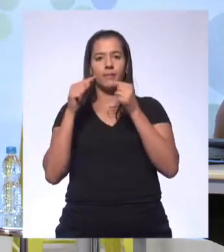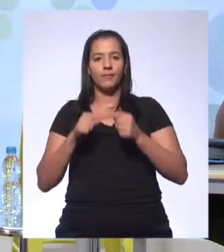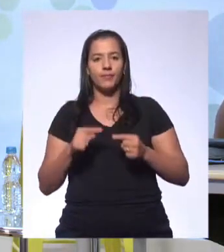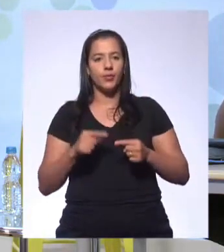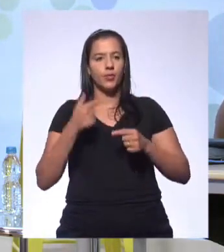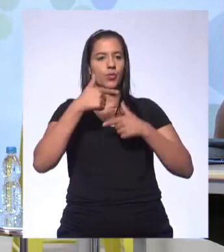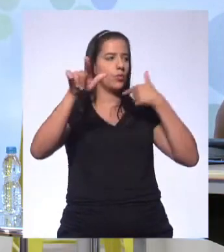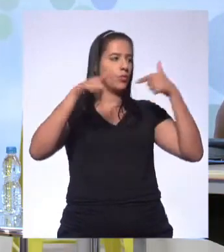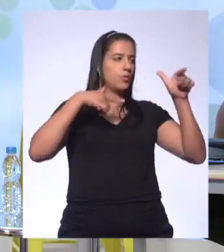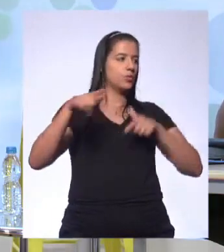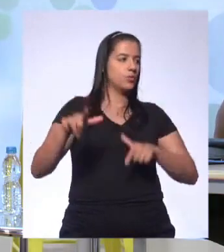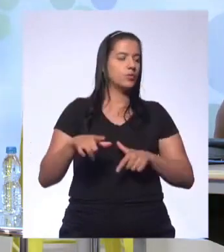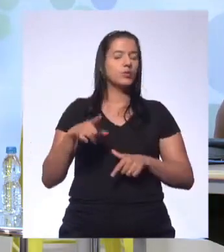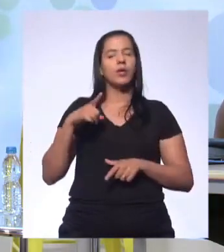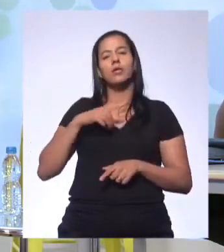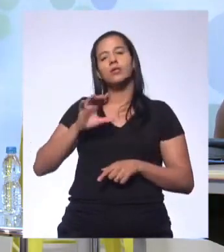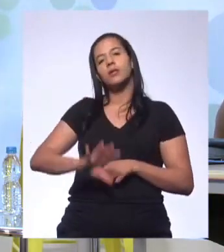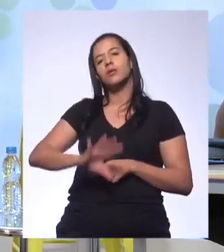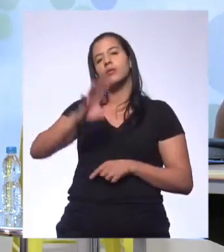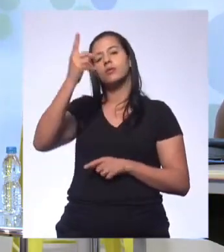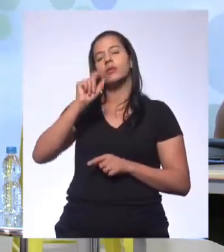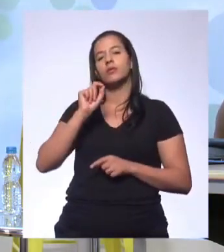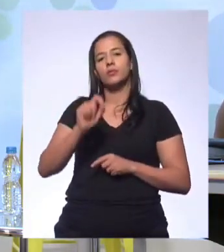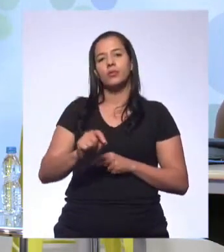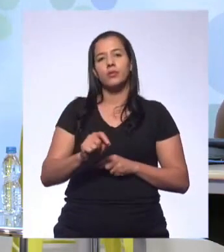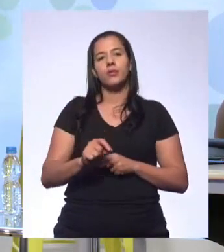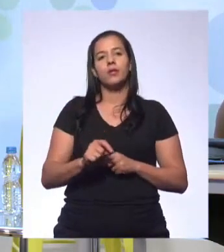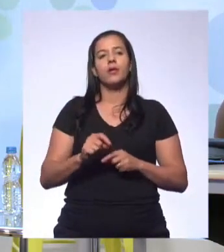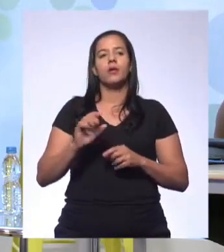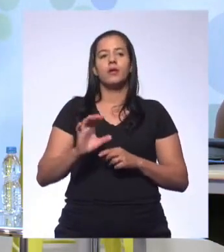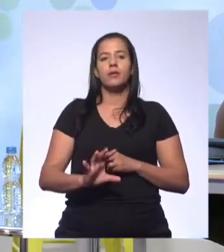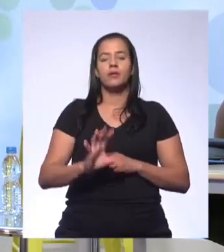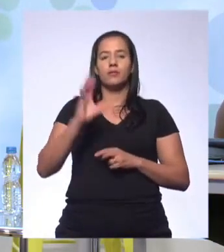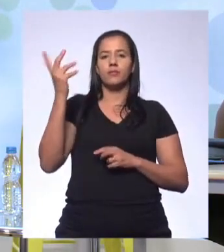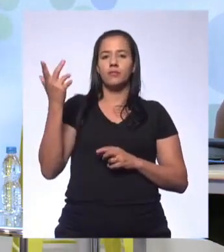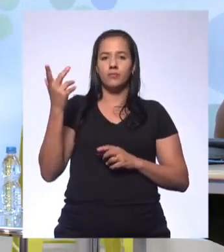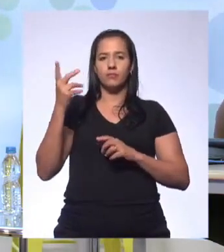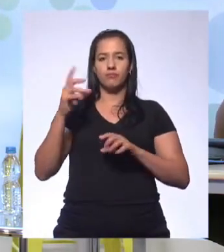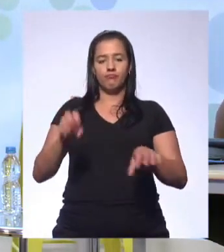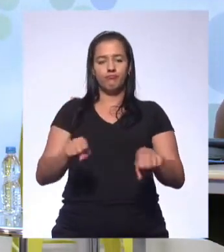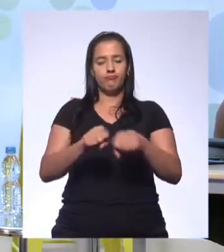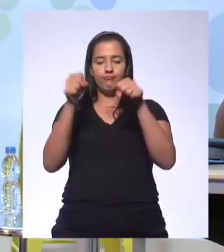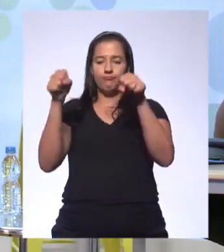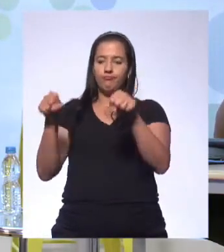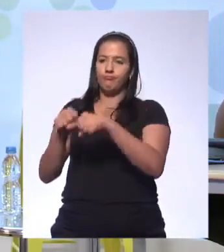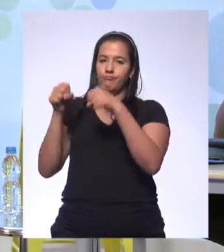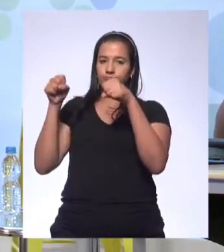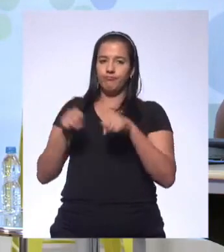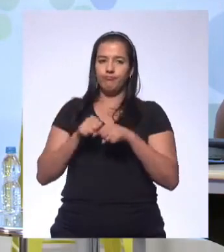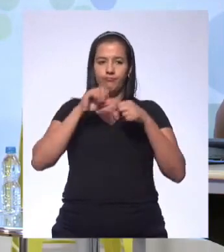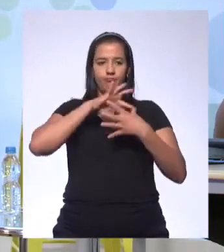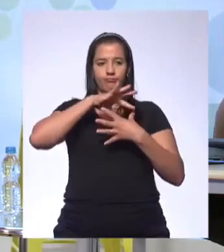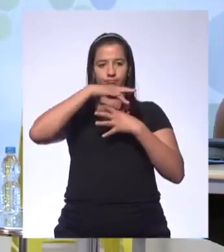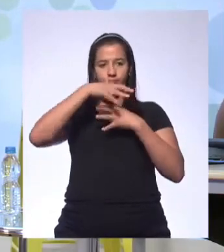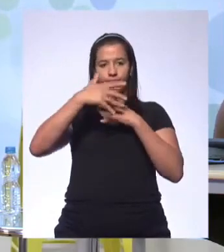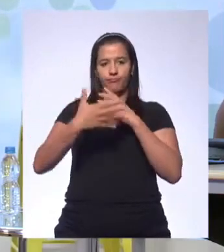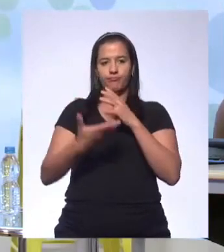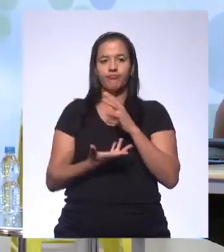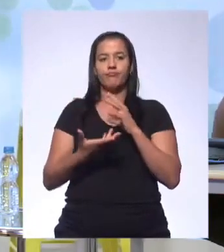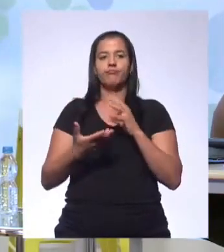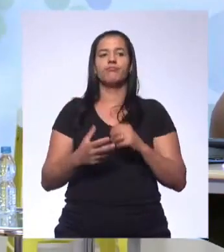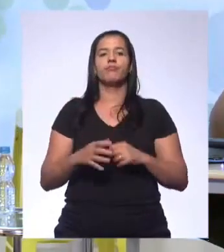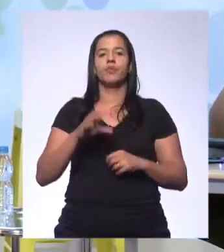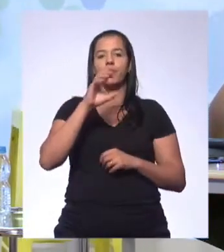outros gases e aí o que vem acontecendo? Ocorrendo a destruição da camada de ozônio.